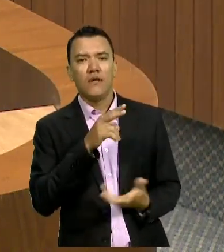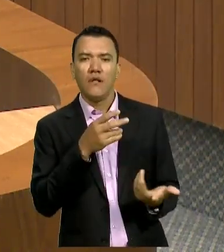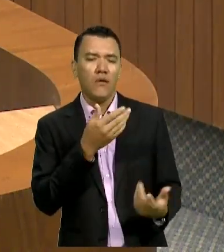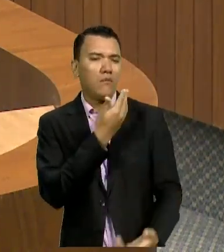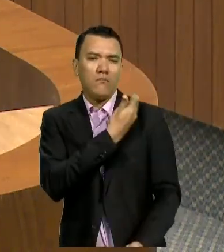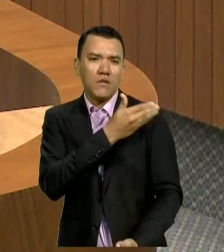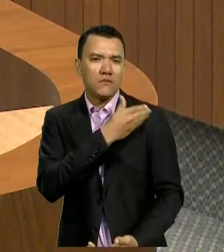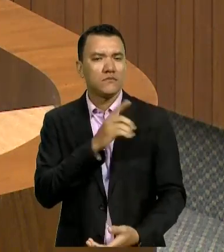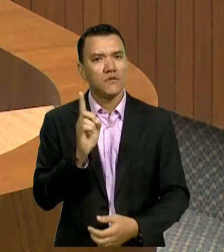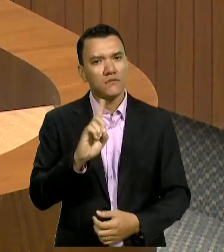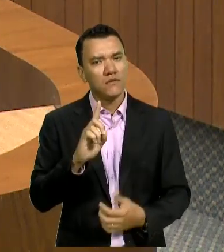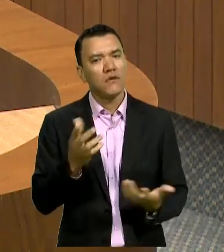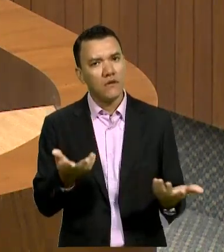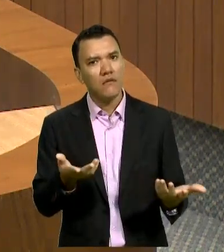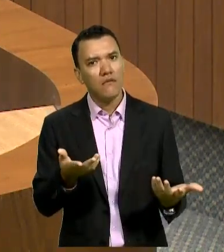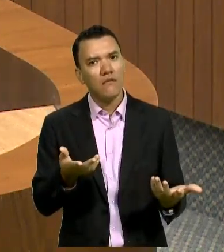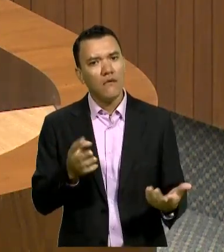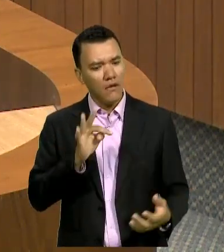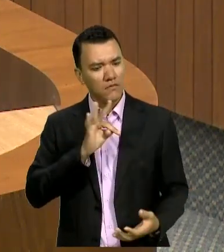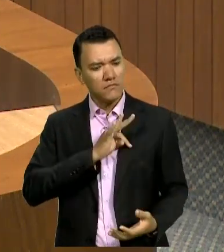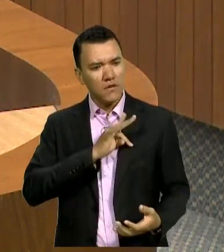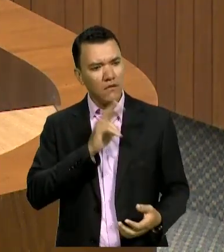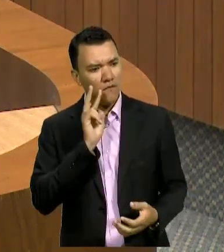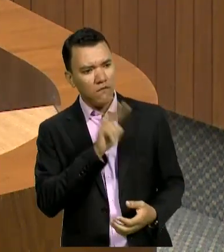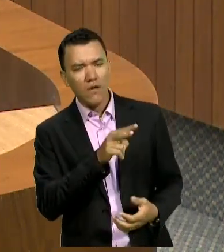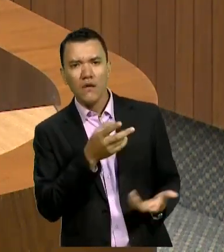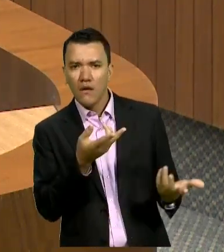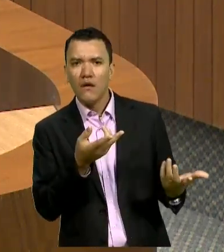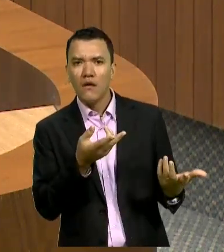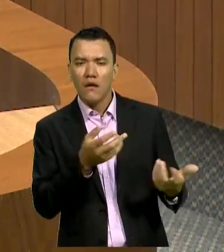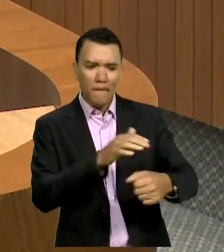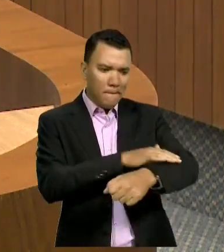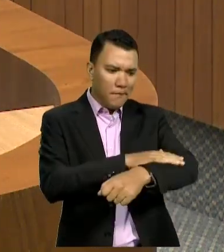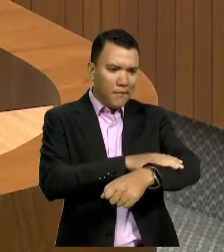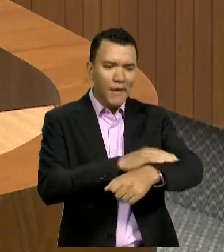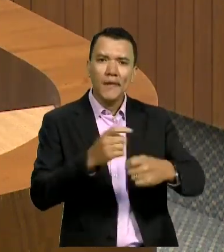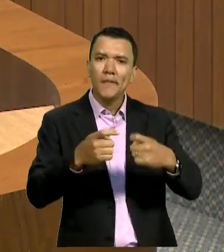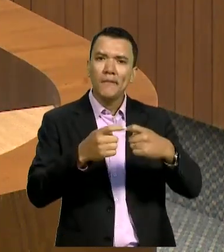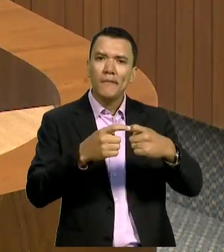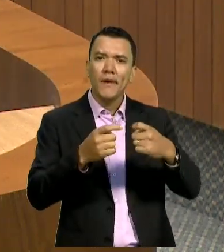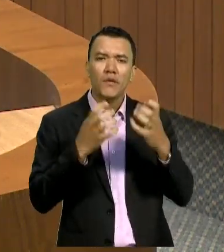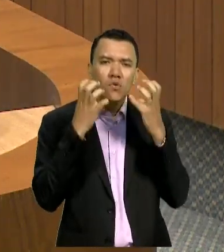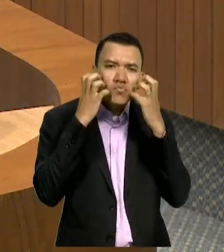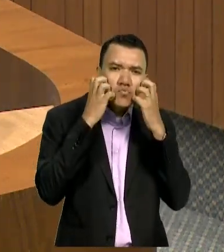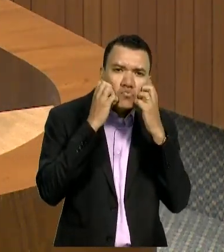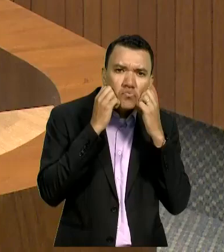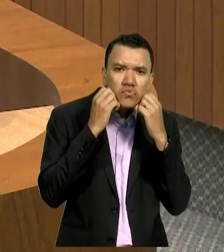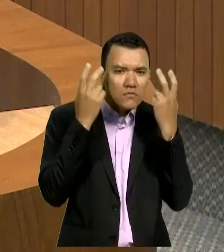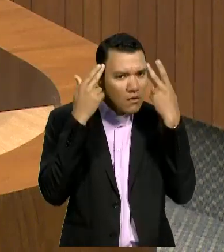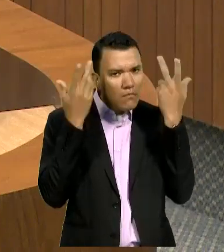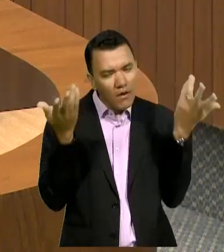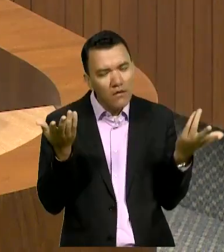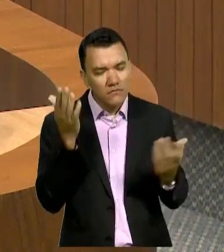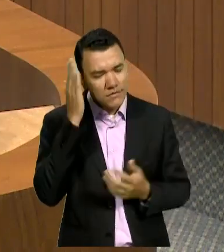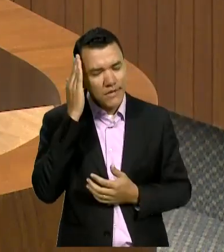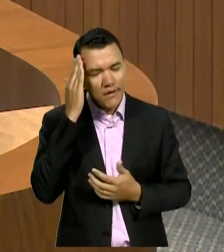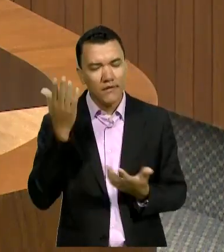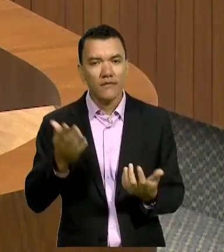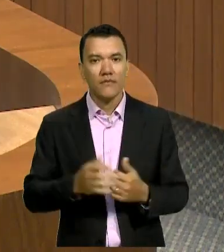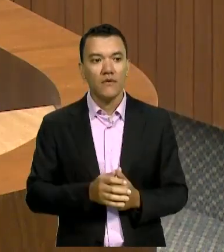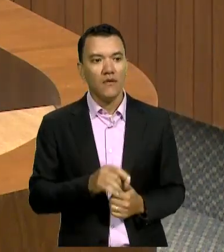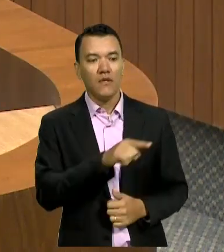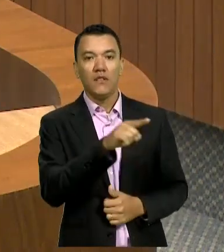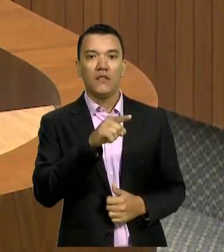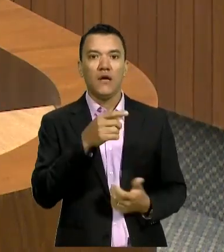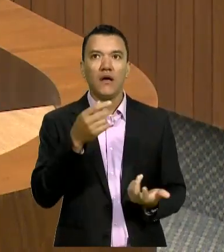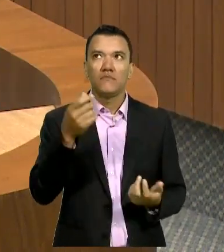preconceituosa, é uma visão técnica, médica, a envelhecimento. Então, o que tinha ali de gente alinhada que